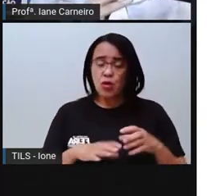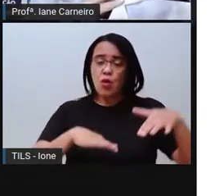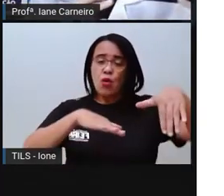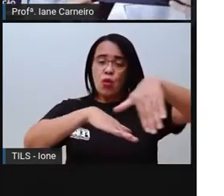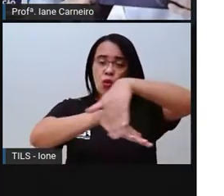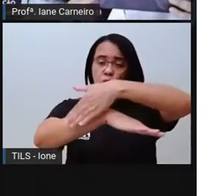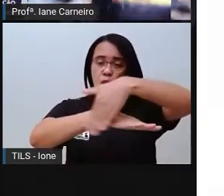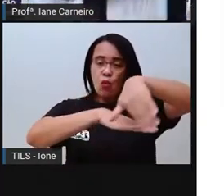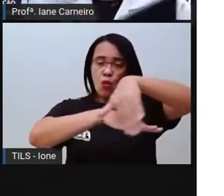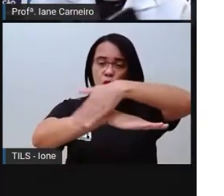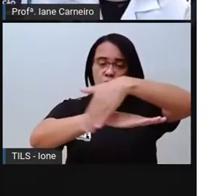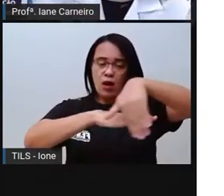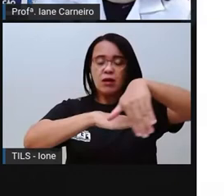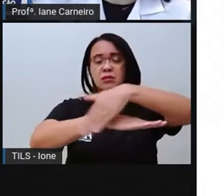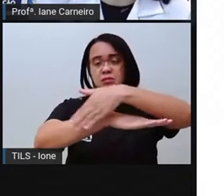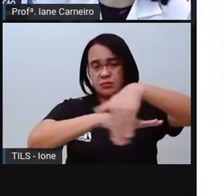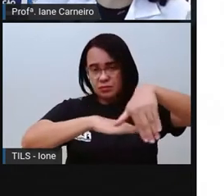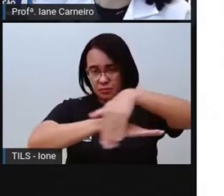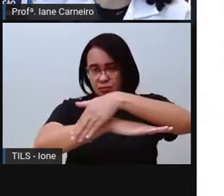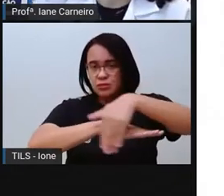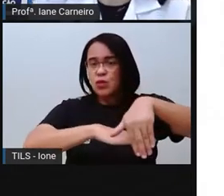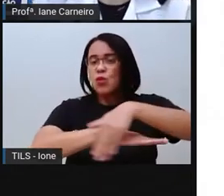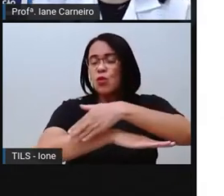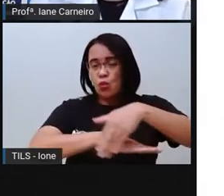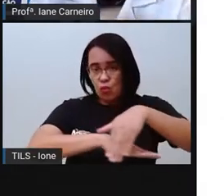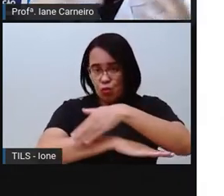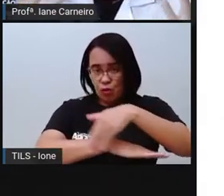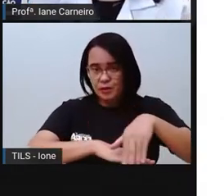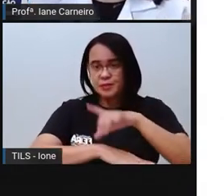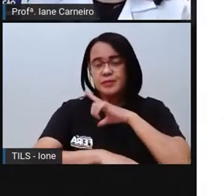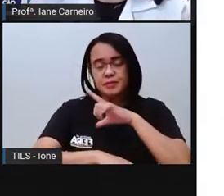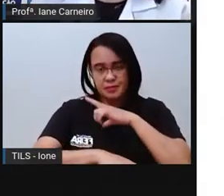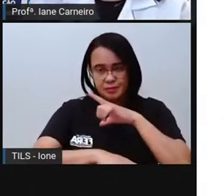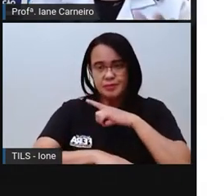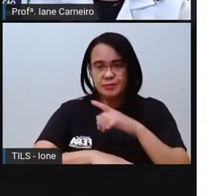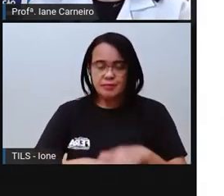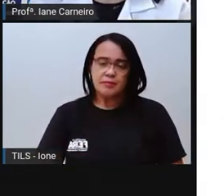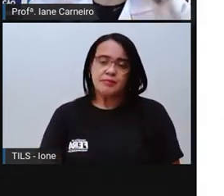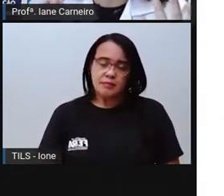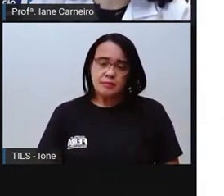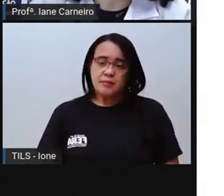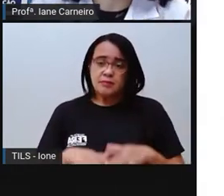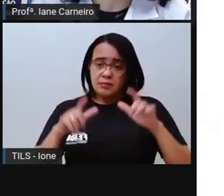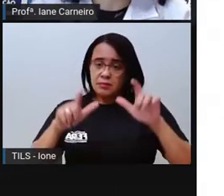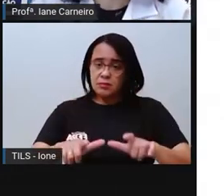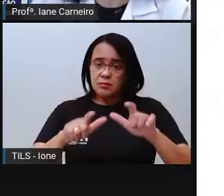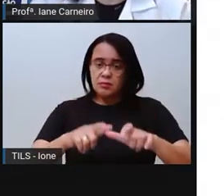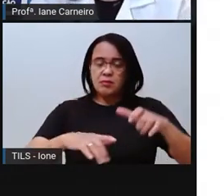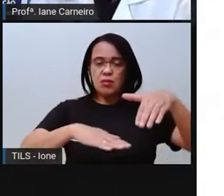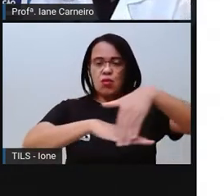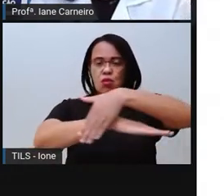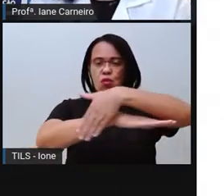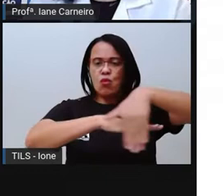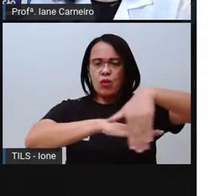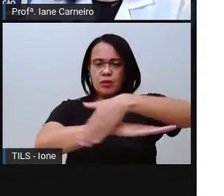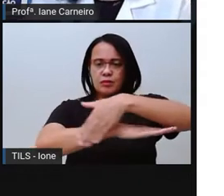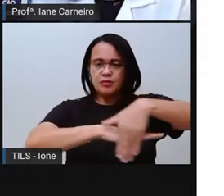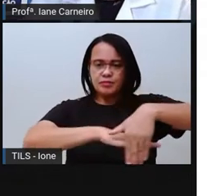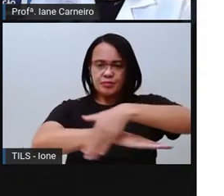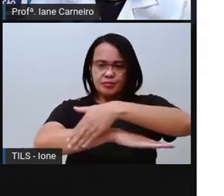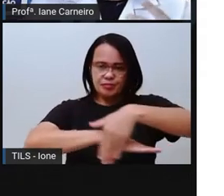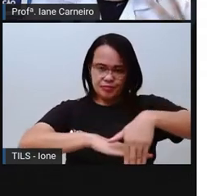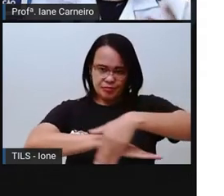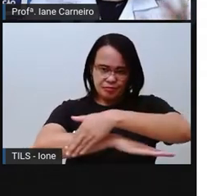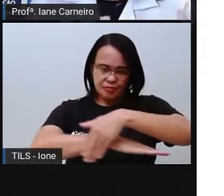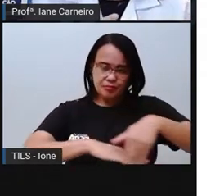fala, cena de rua, né? Então, essa história, né, se passa numa rua. E aí, ó, a